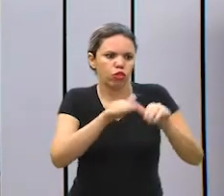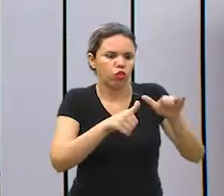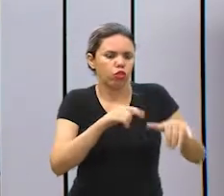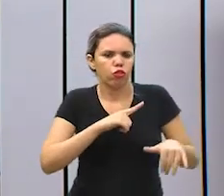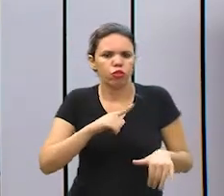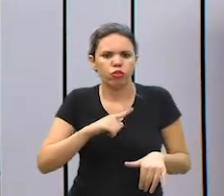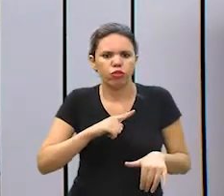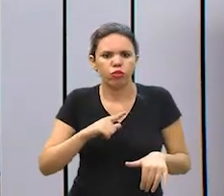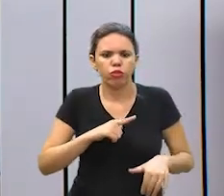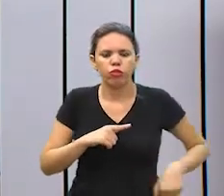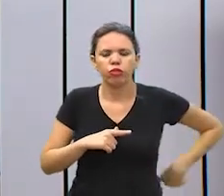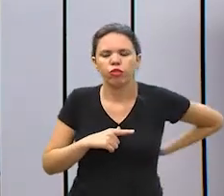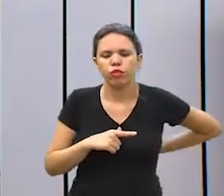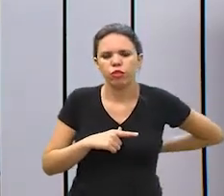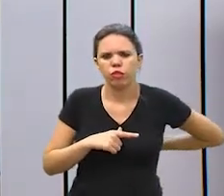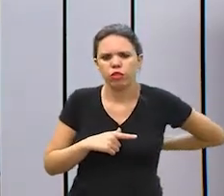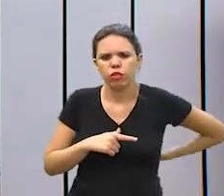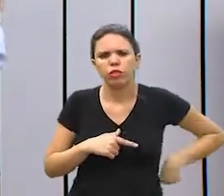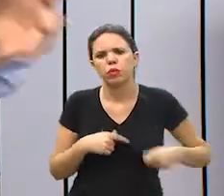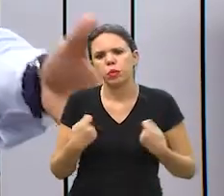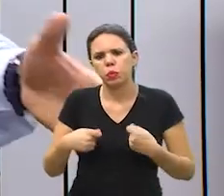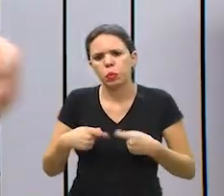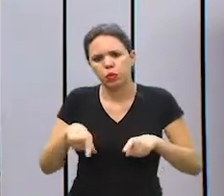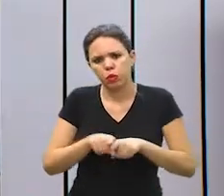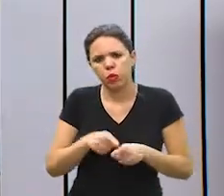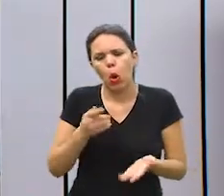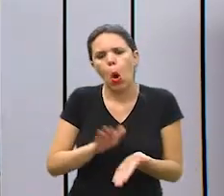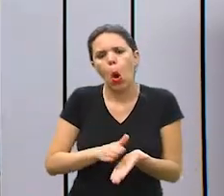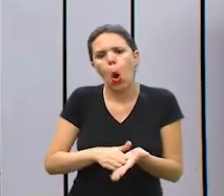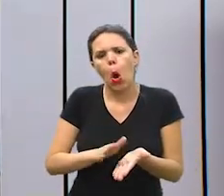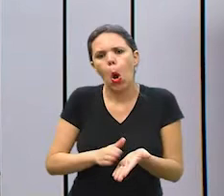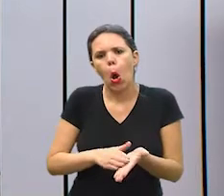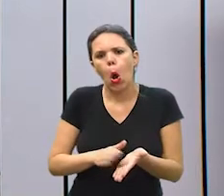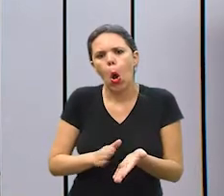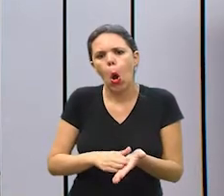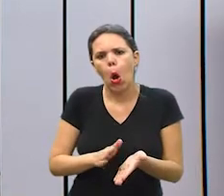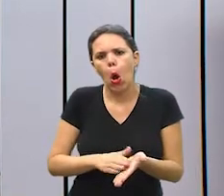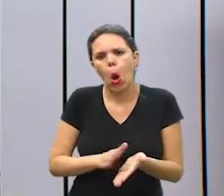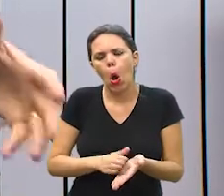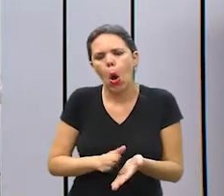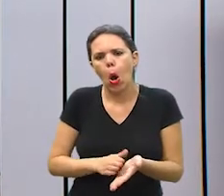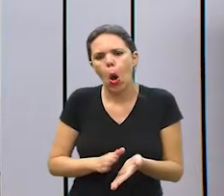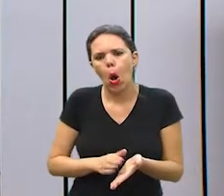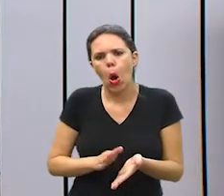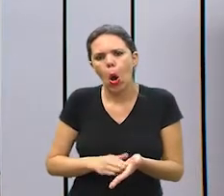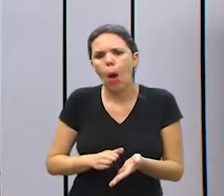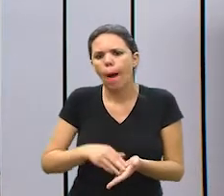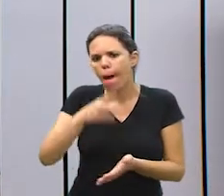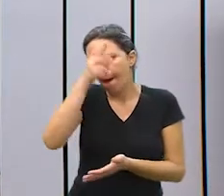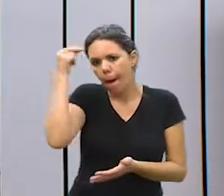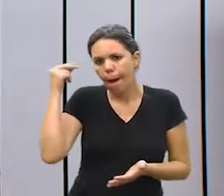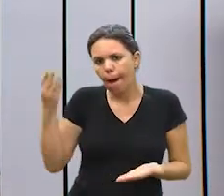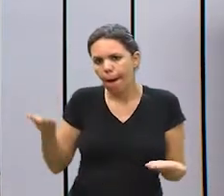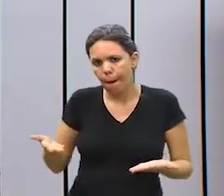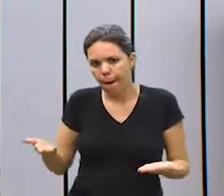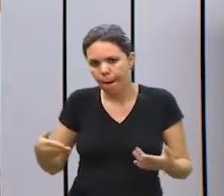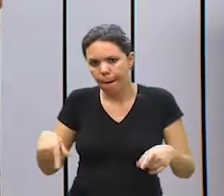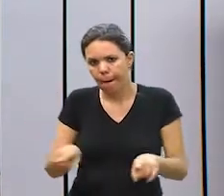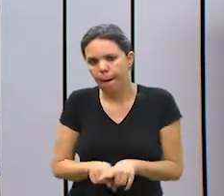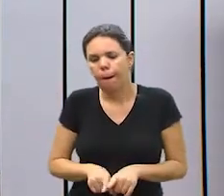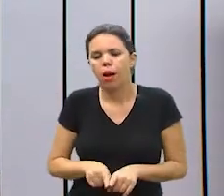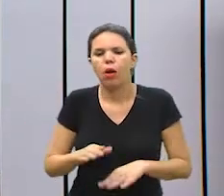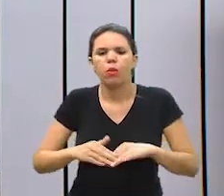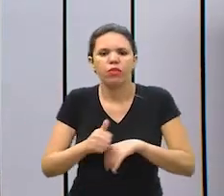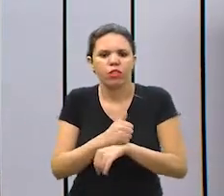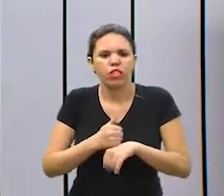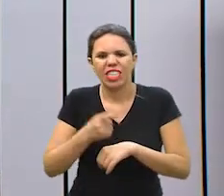tenho uma demanda que eu cobro do governo municipal, que são os